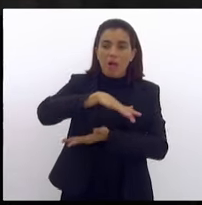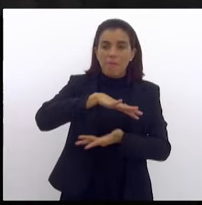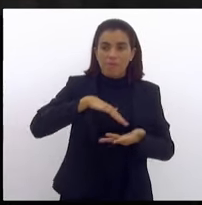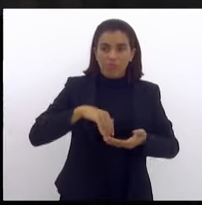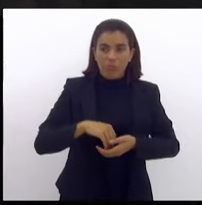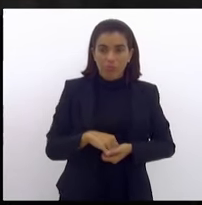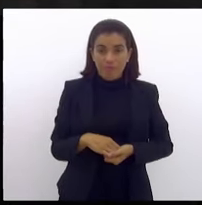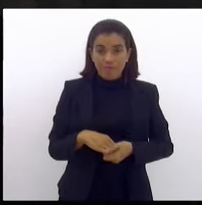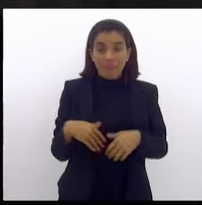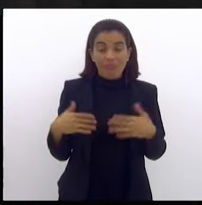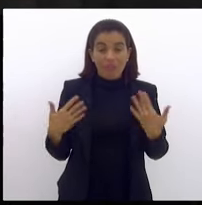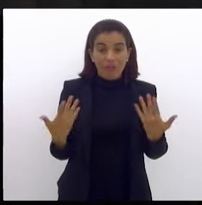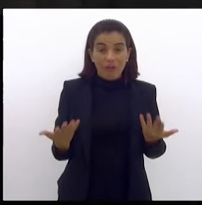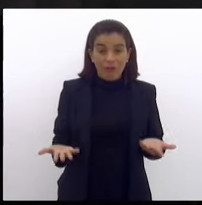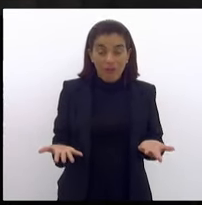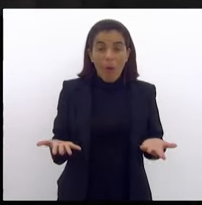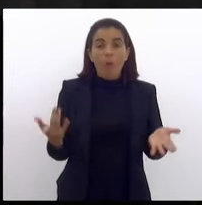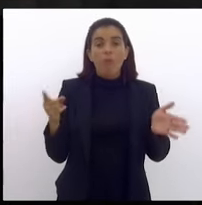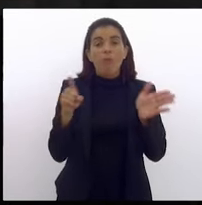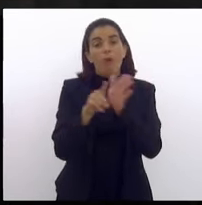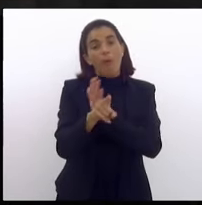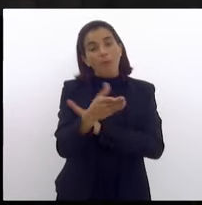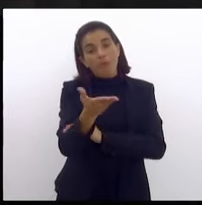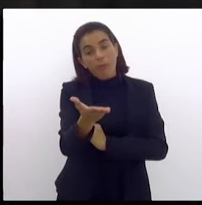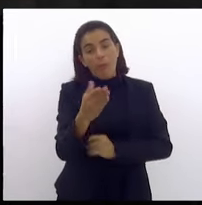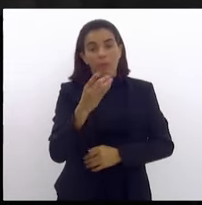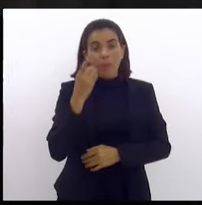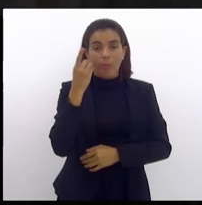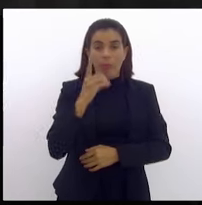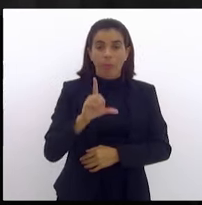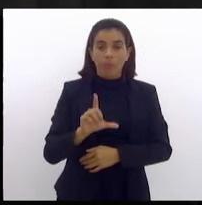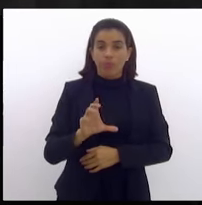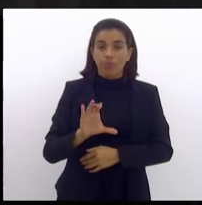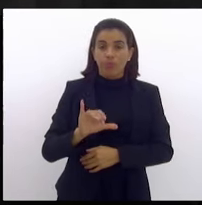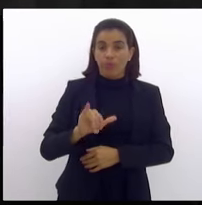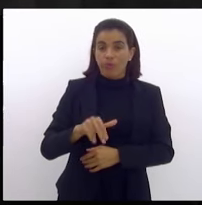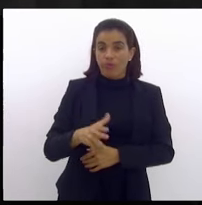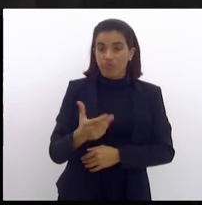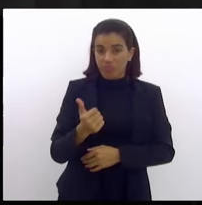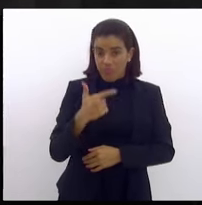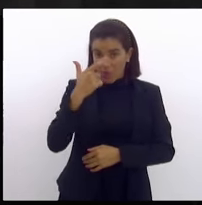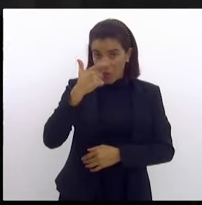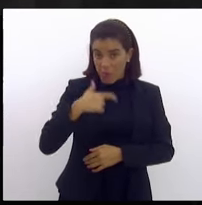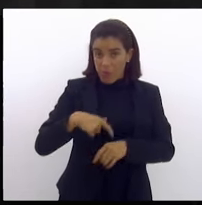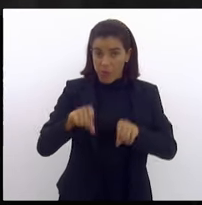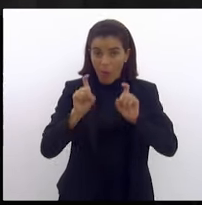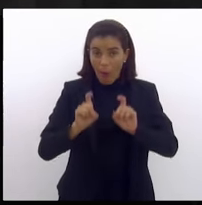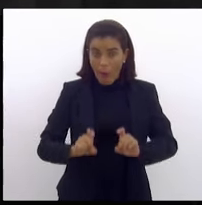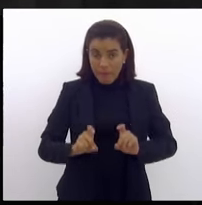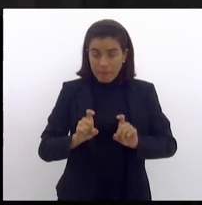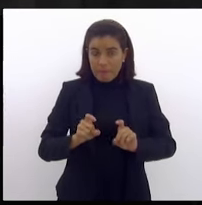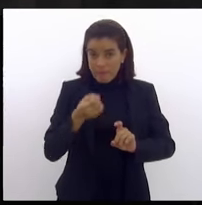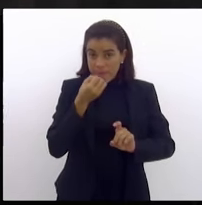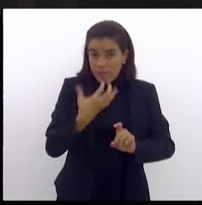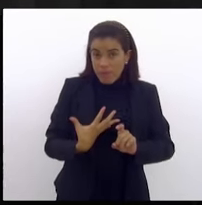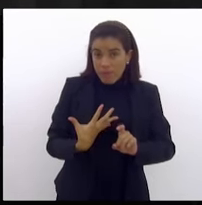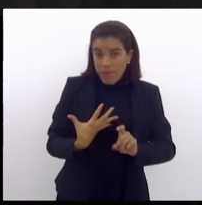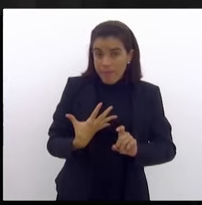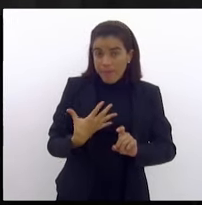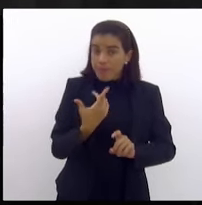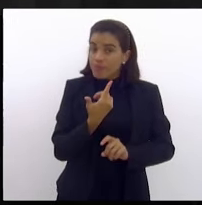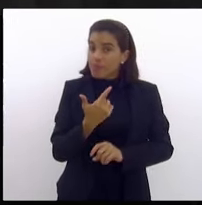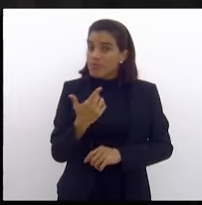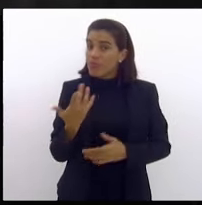E aí, eu pergunto, deputada Lucinha, meu mandato seria válido, ou dos